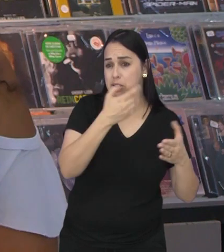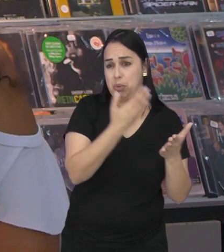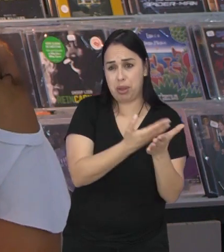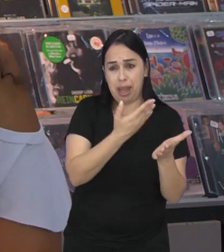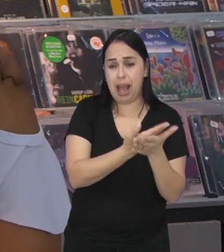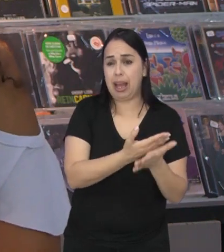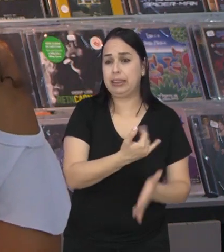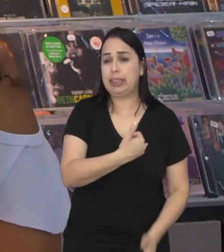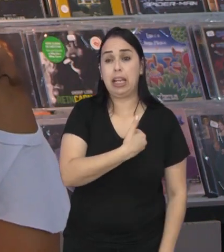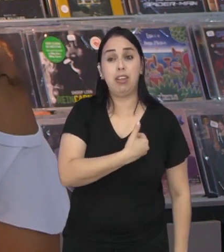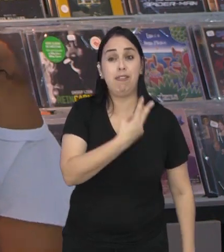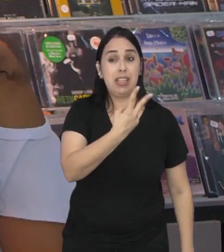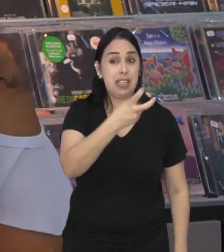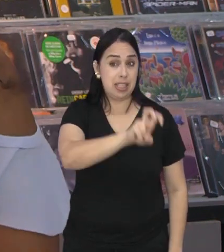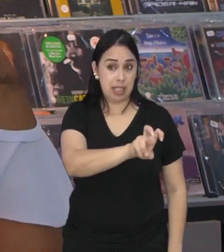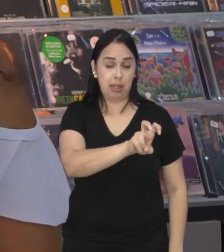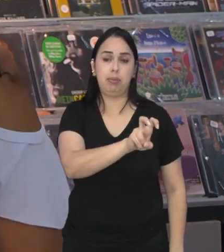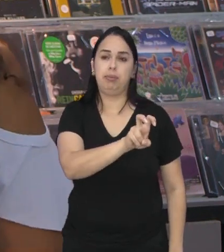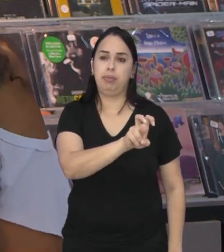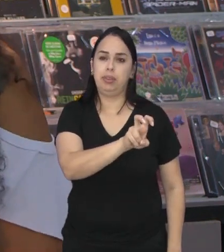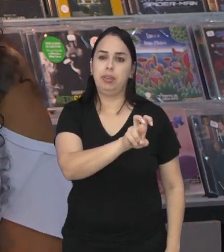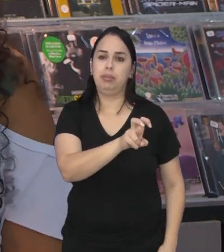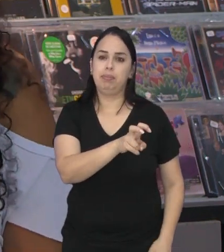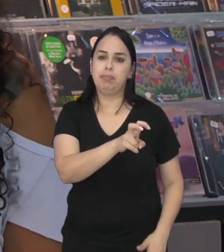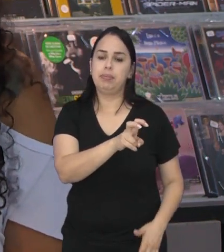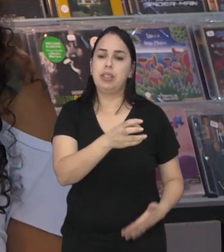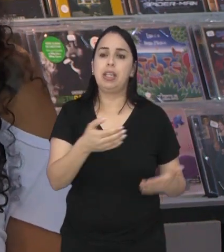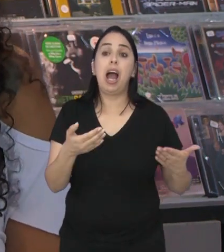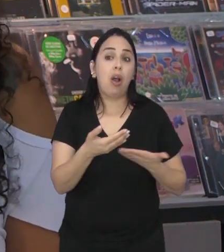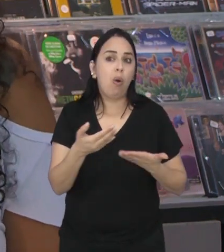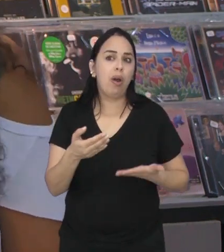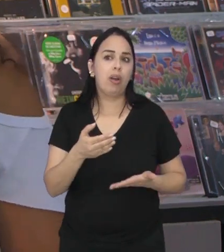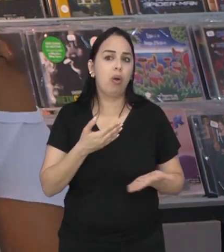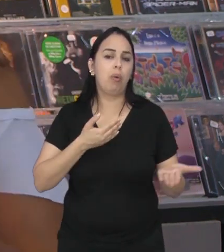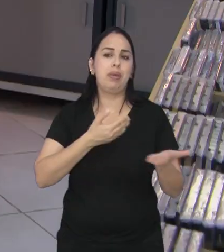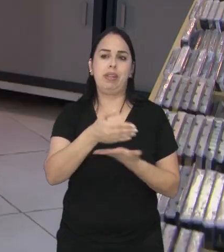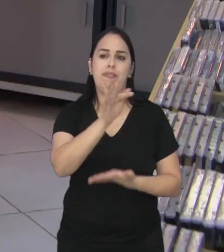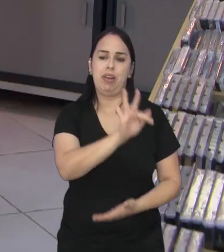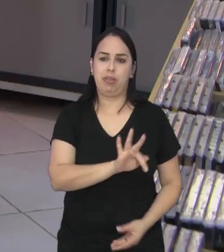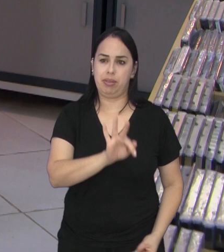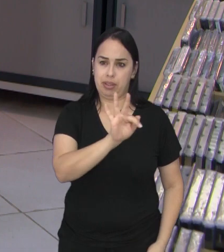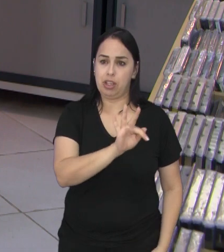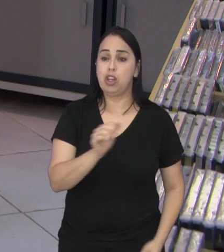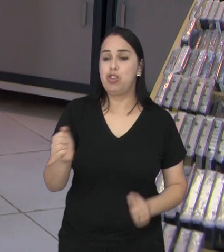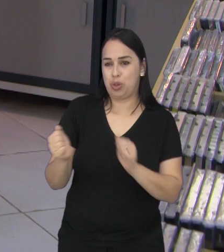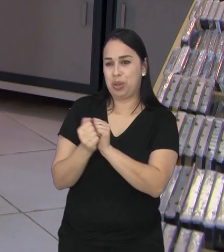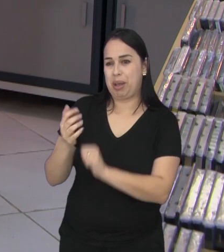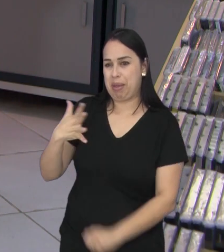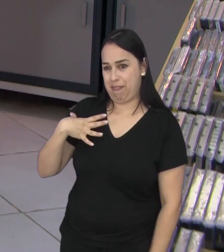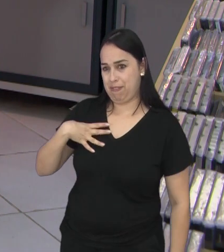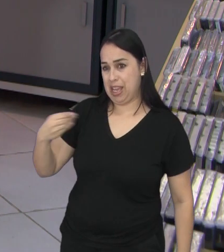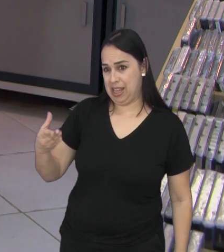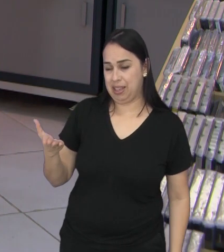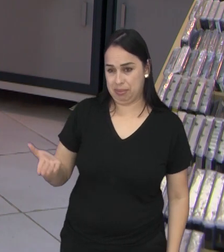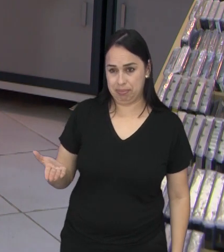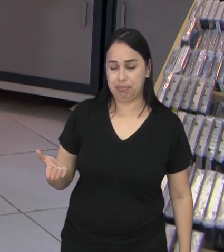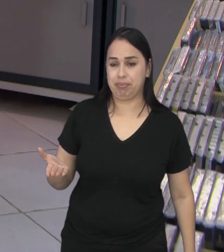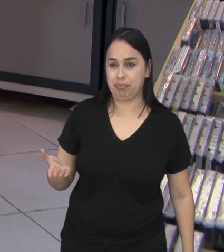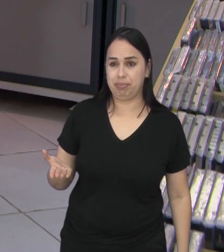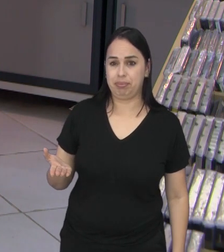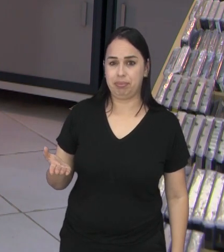anos, enfim, tanto que tô agora, né, fazendo faculdade, junto com a minha filha, inclusive.